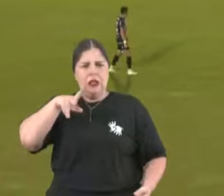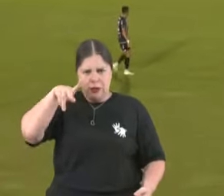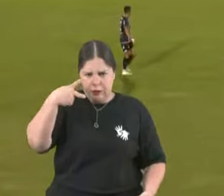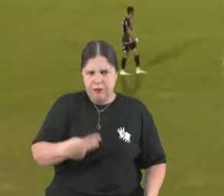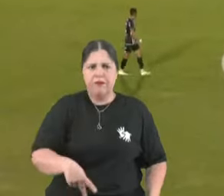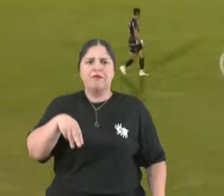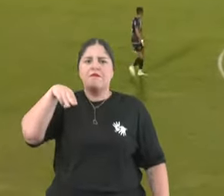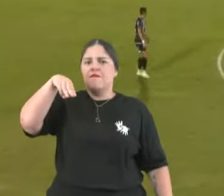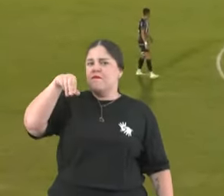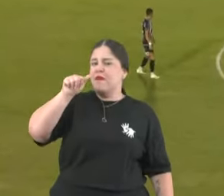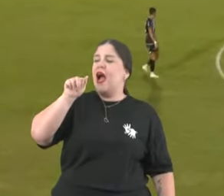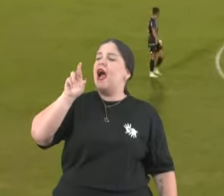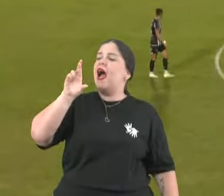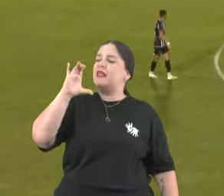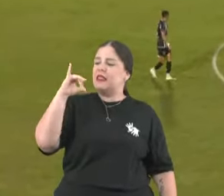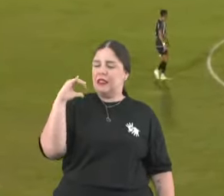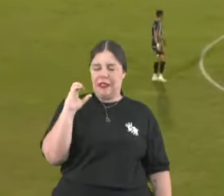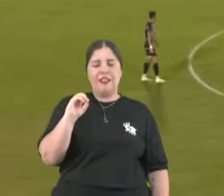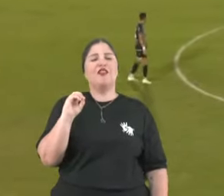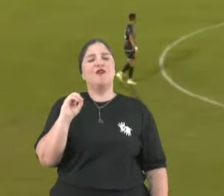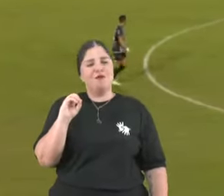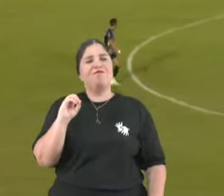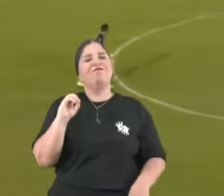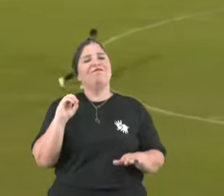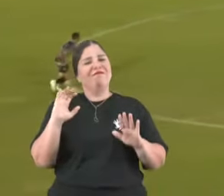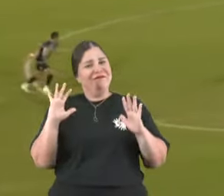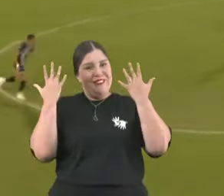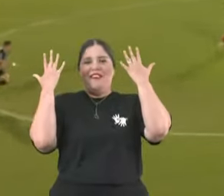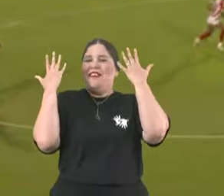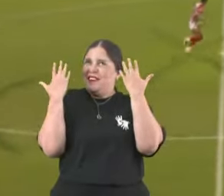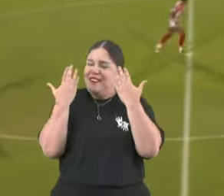doutor Márcio. Muito bem.